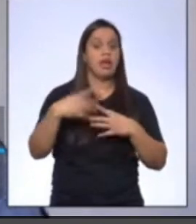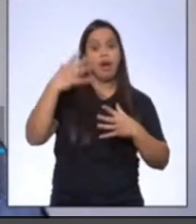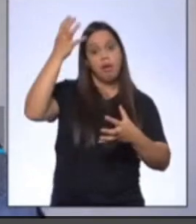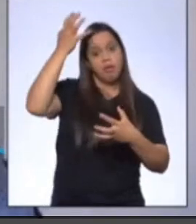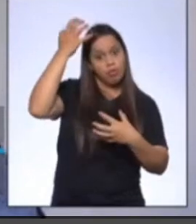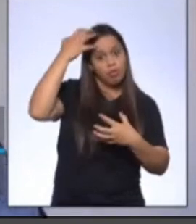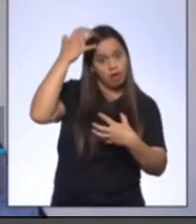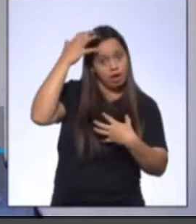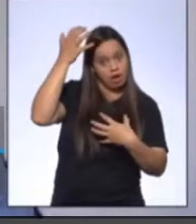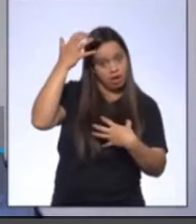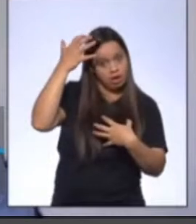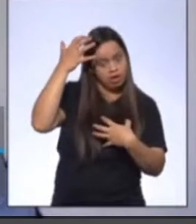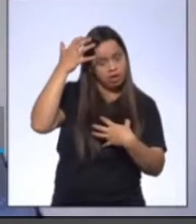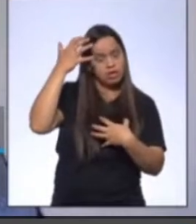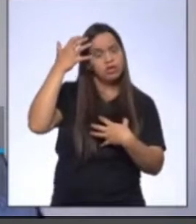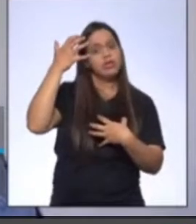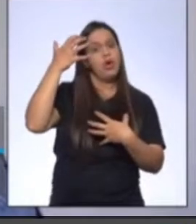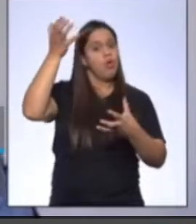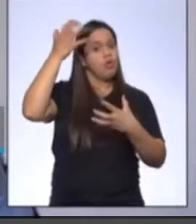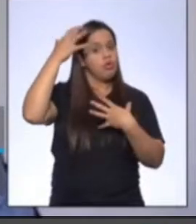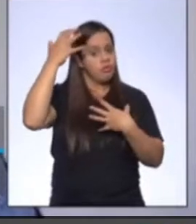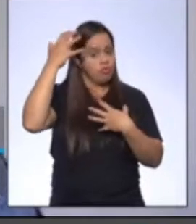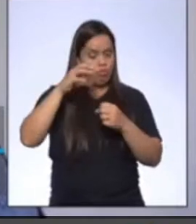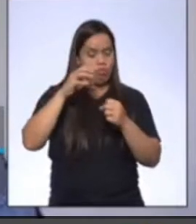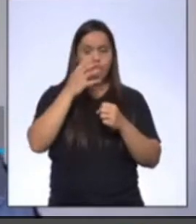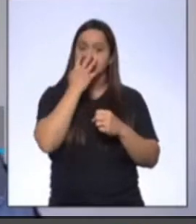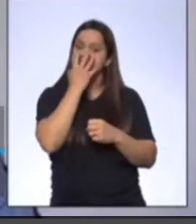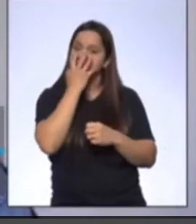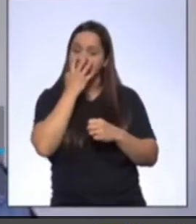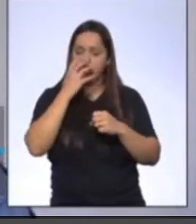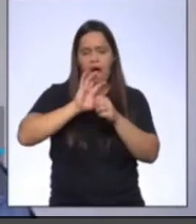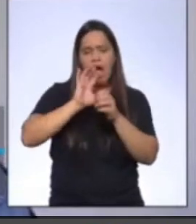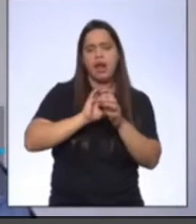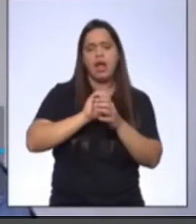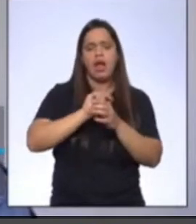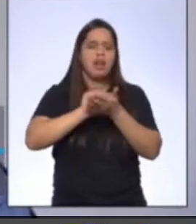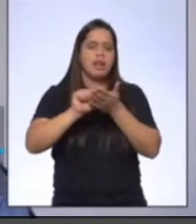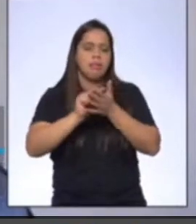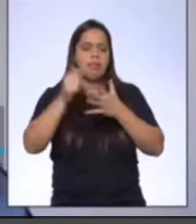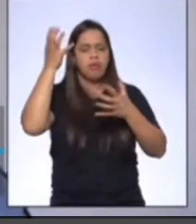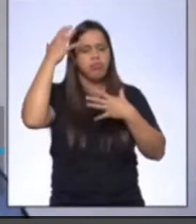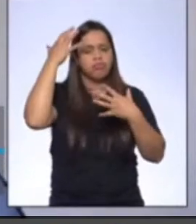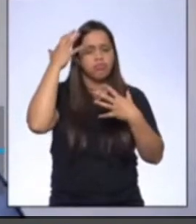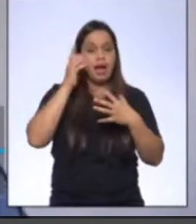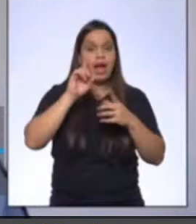cão e ele vai sair de lá bonitão, certo? Um gato. Um gato como eu, olha que lindo.